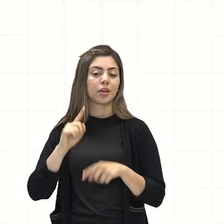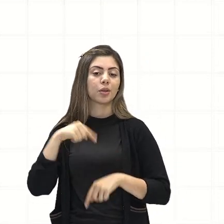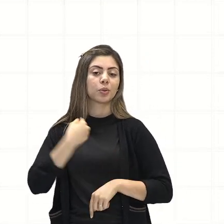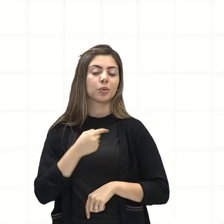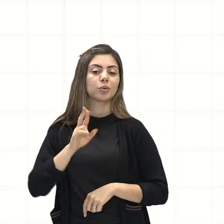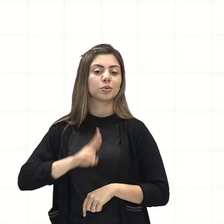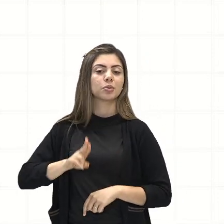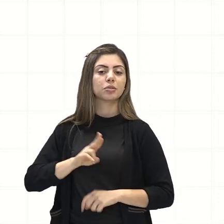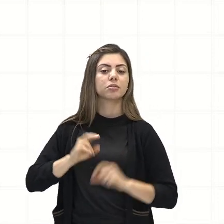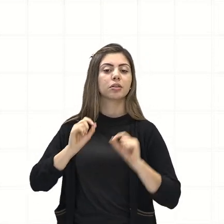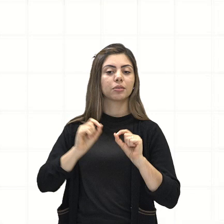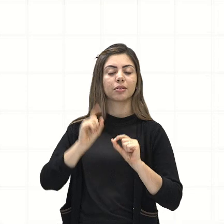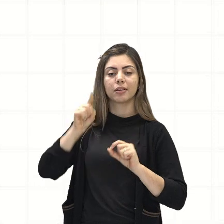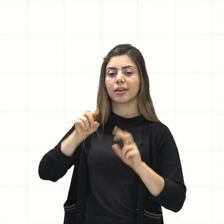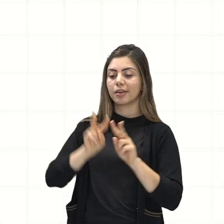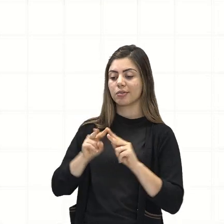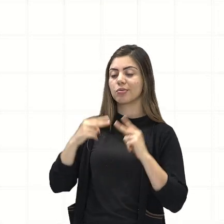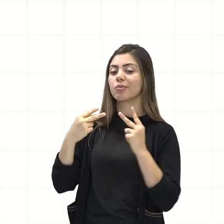com um